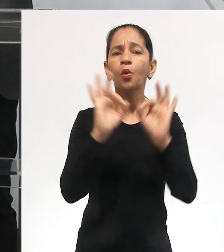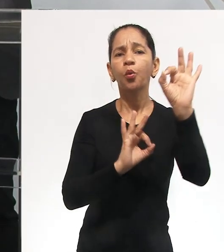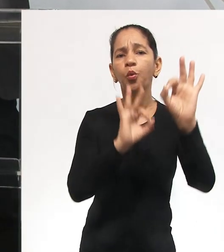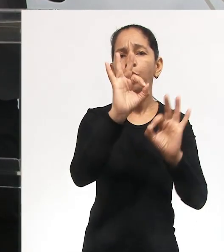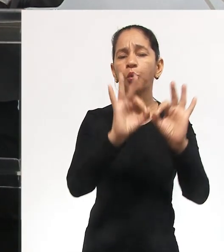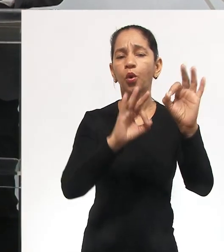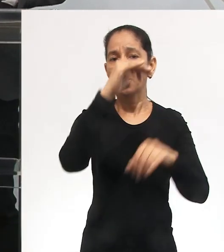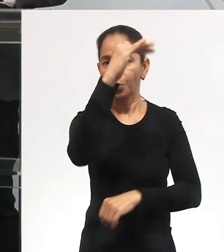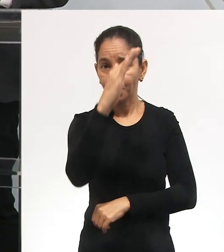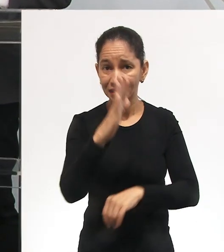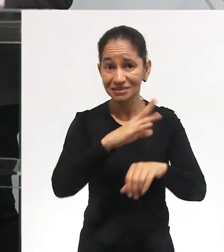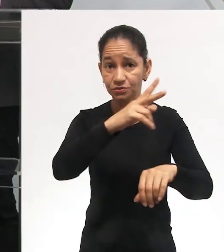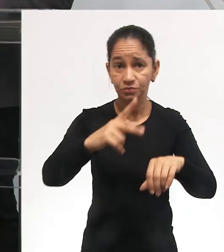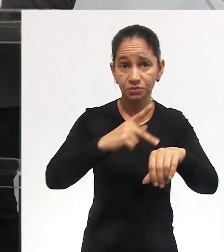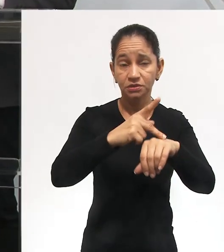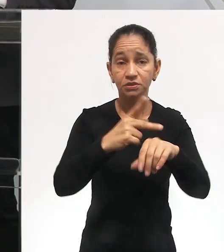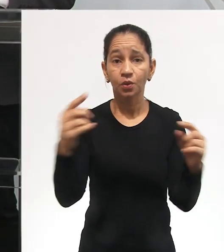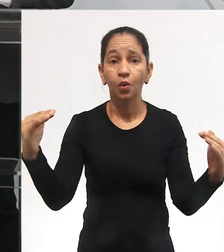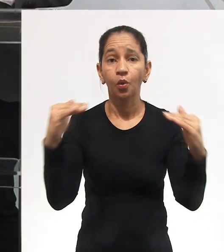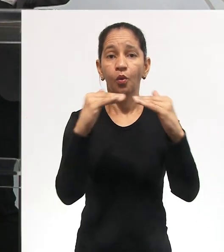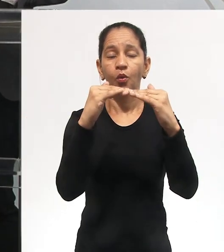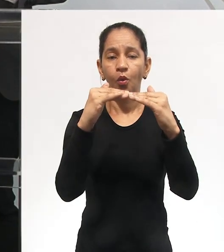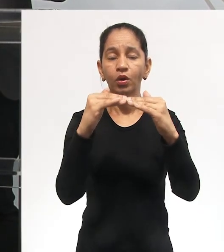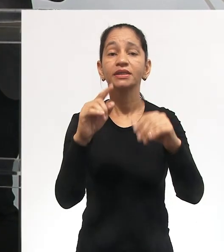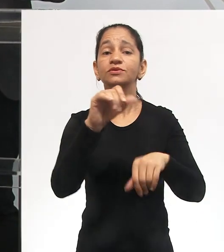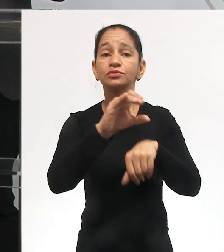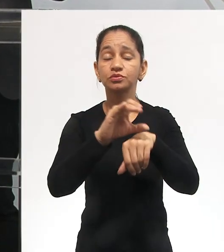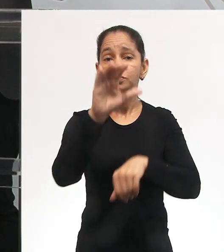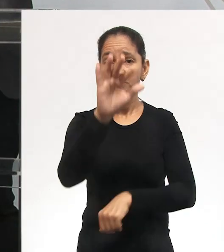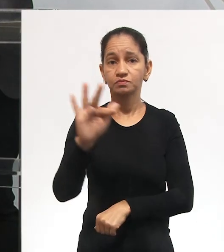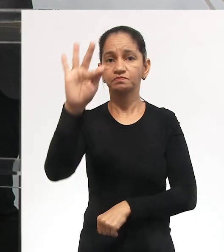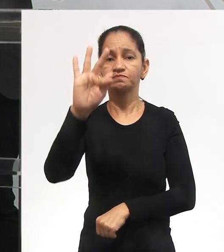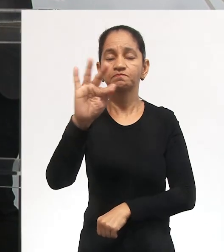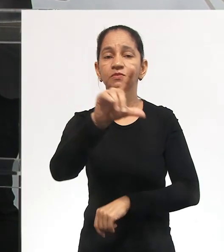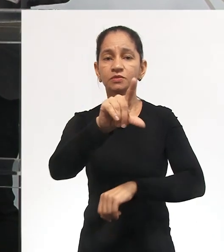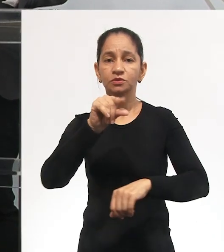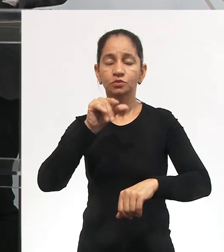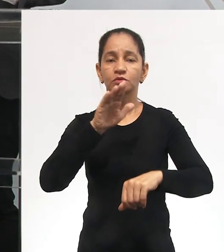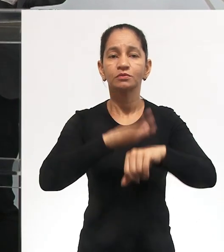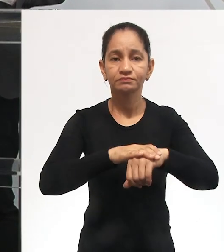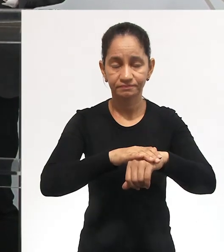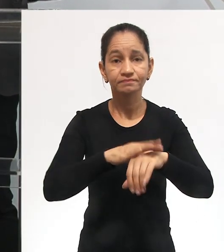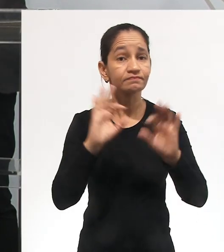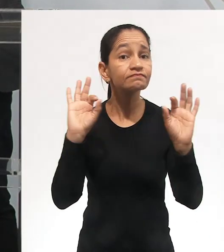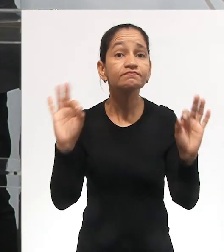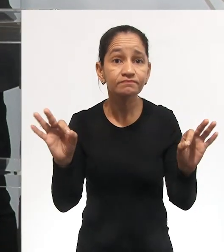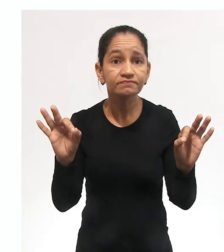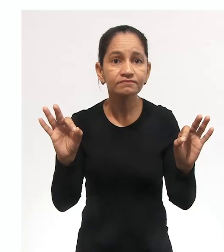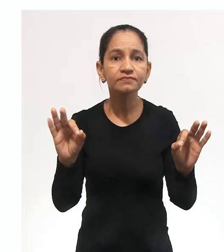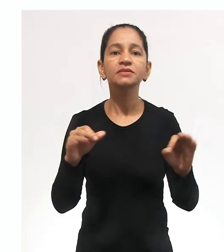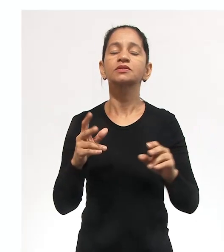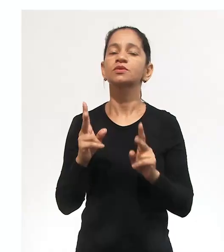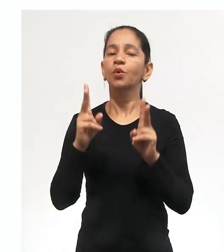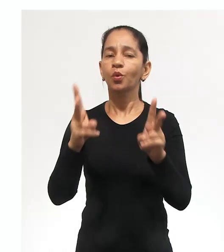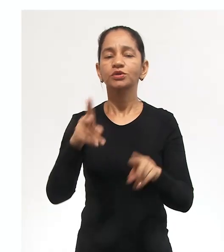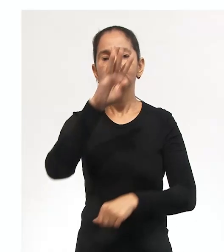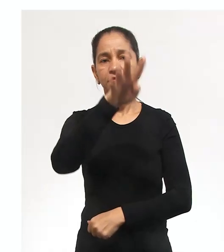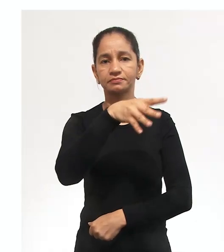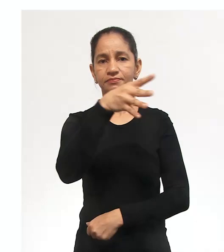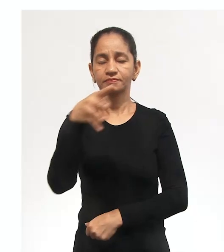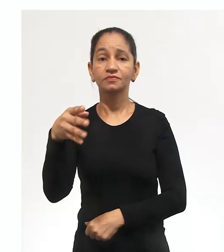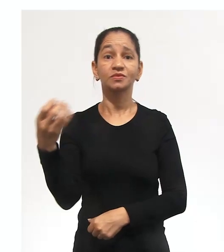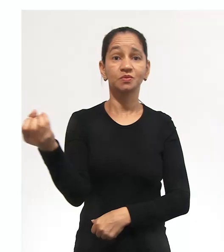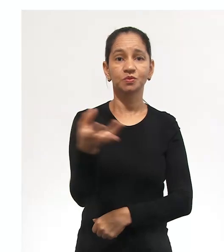de acordo com a Constituição de 88, é a federação, a forma de Estado federada. Tá bom? Vamos continuar aqui no slide agora com um